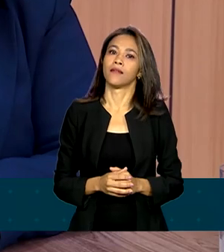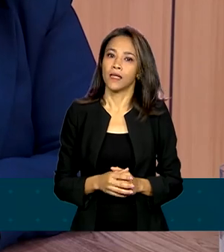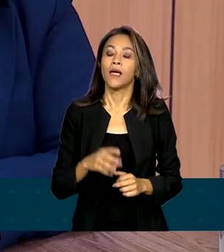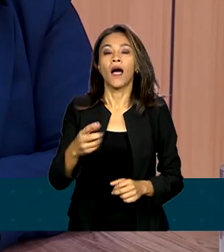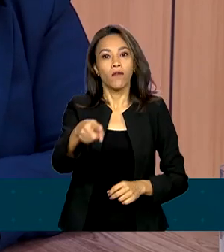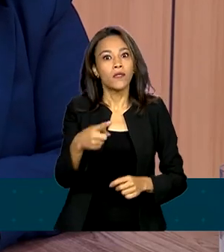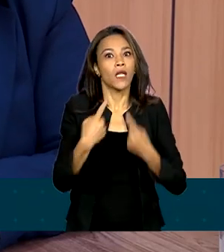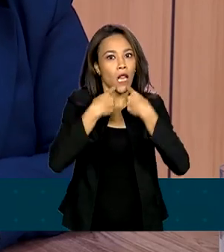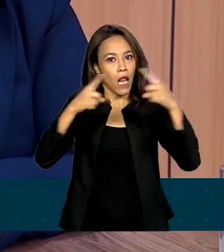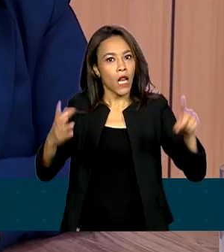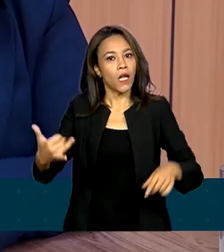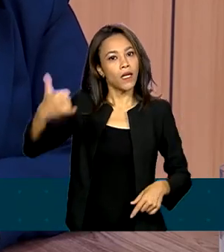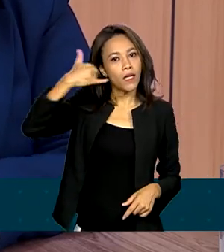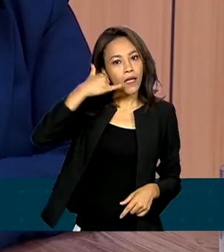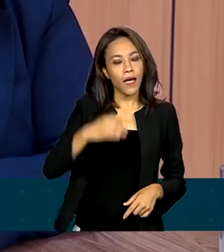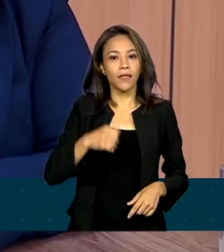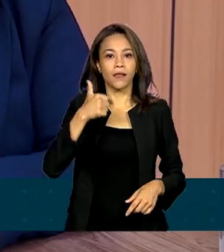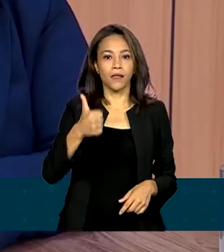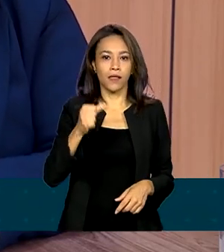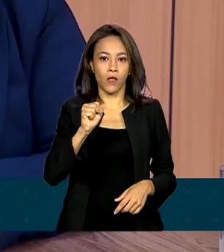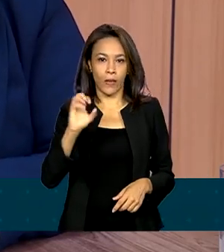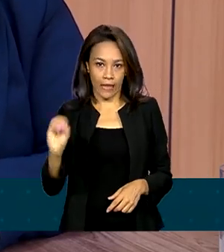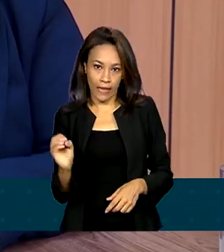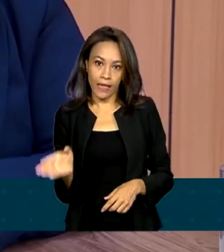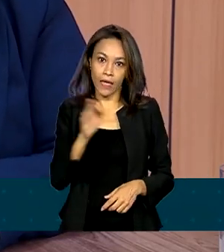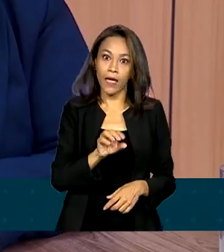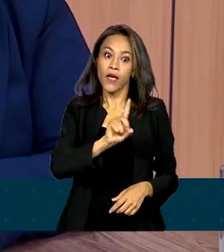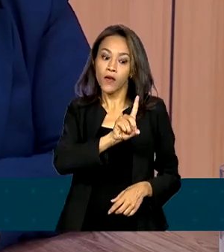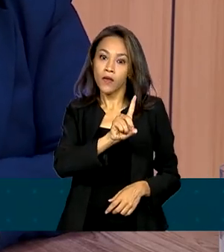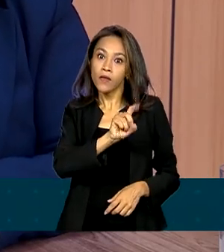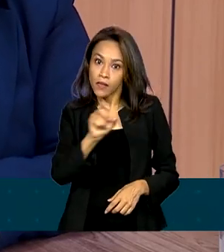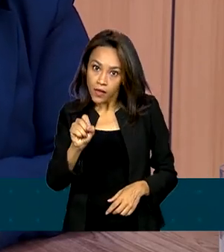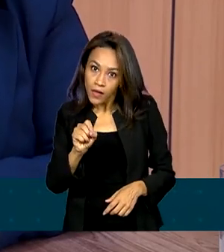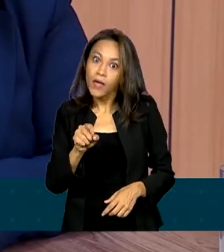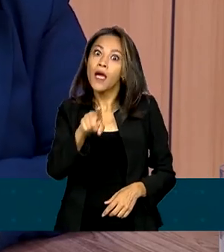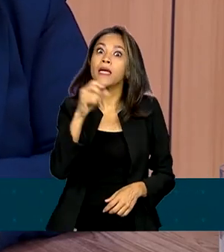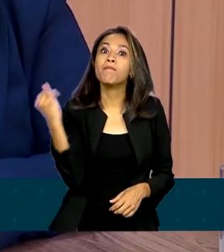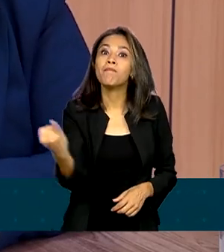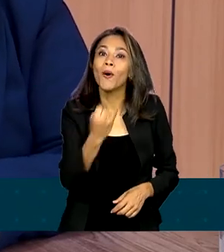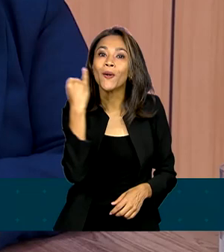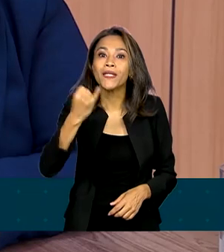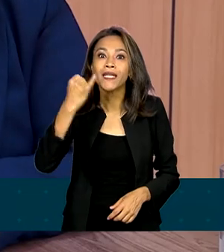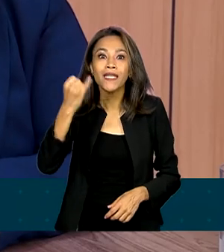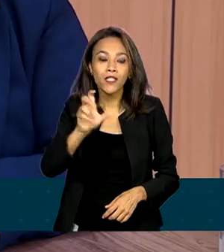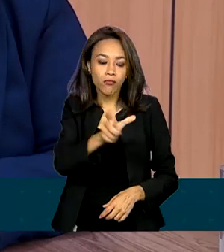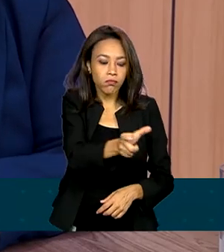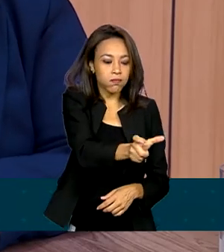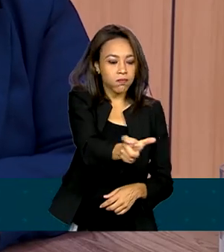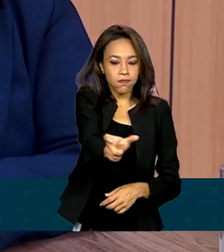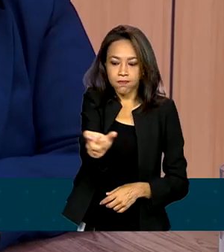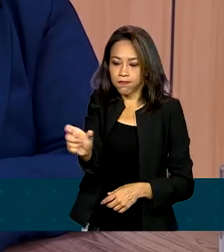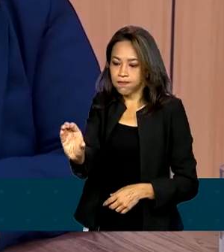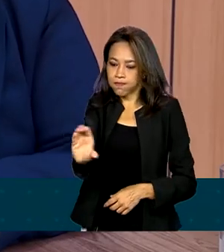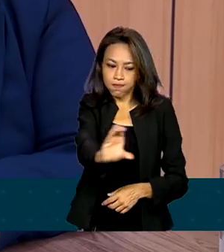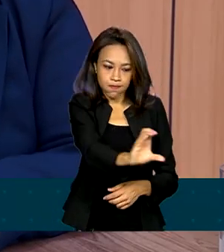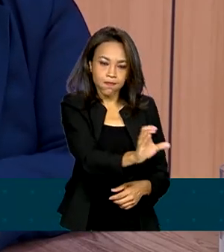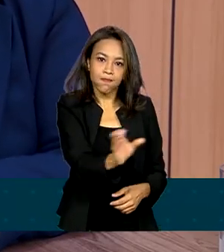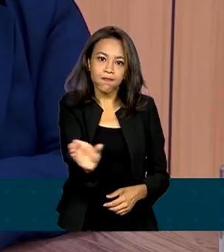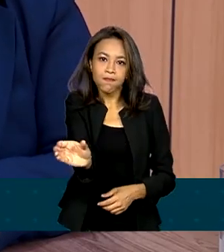180, ligar no 190, filmar. Acho que é importante filmar, gravar, né,